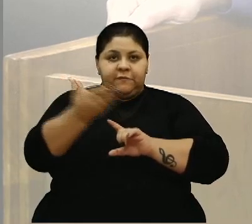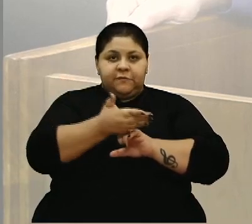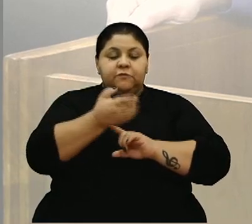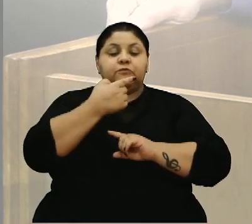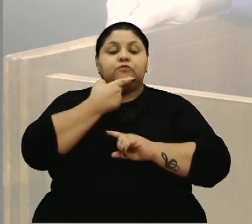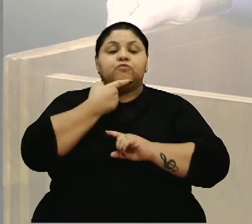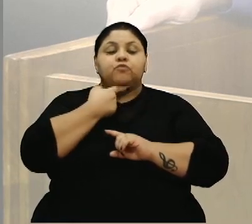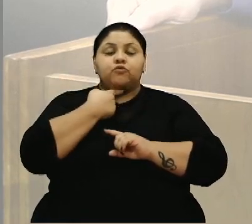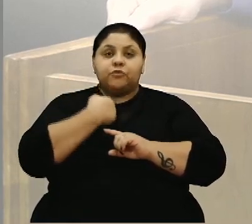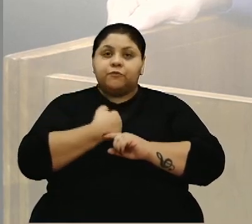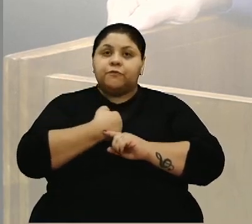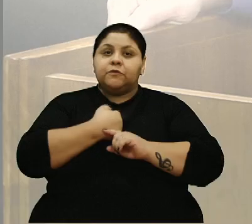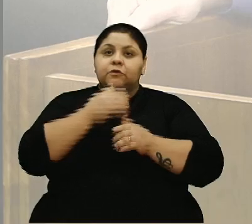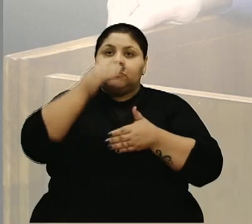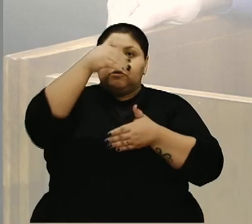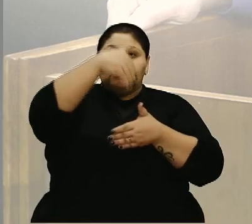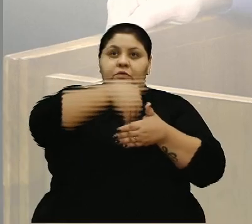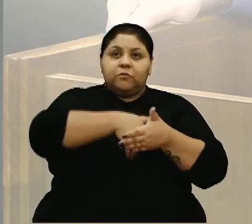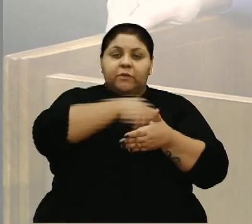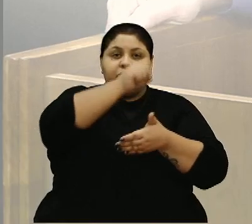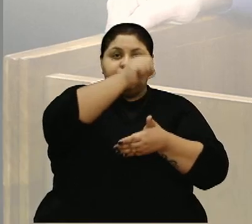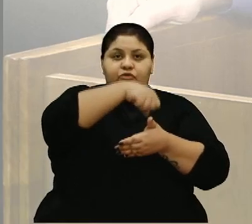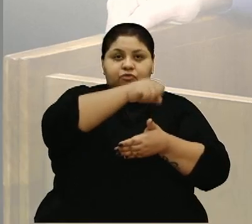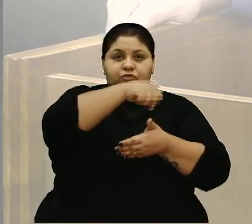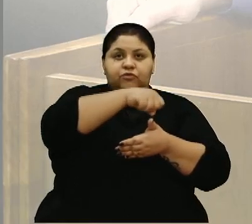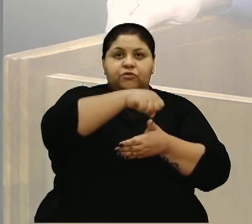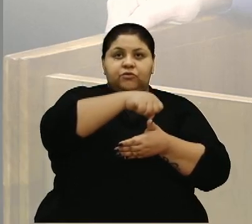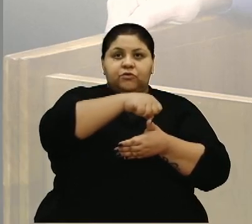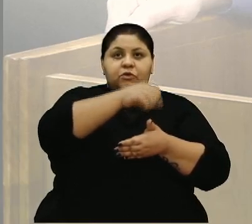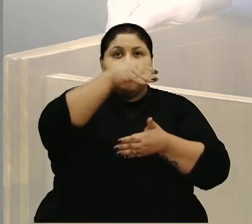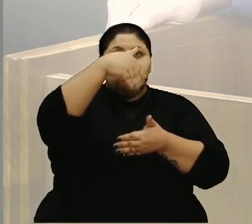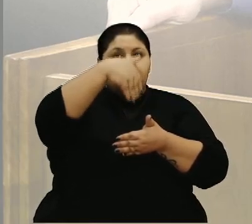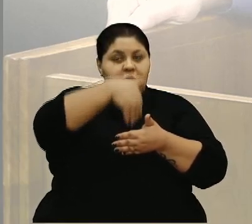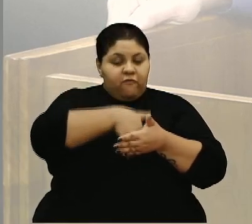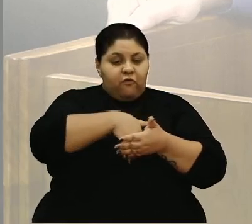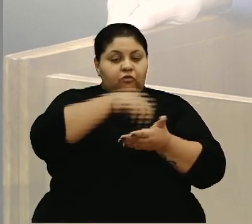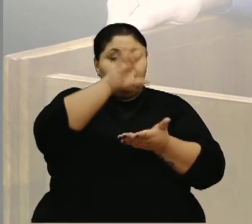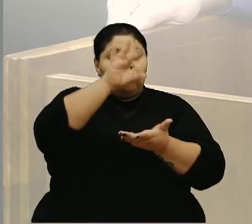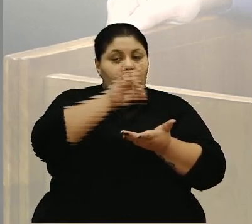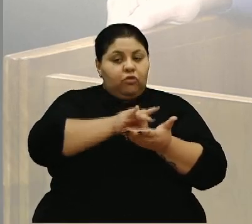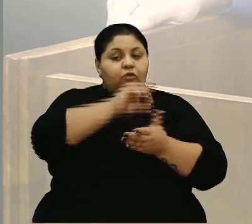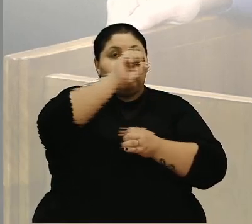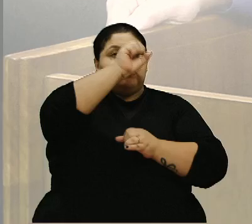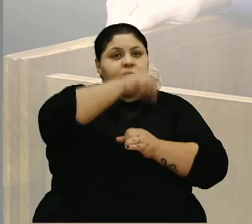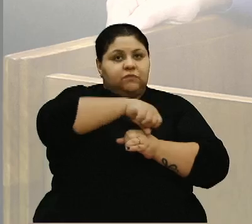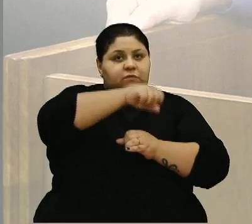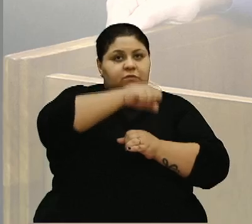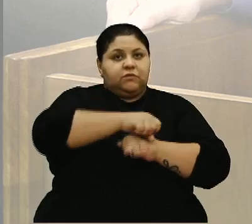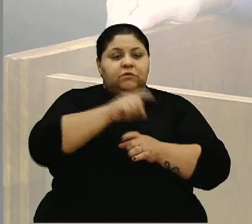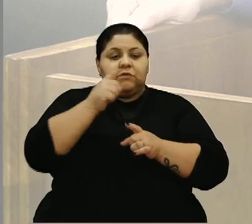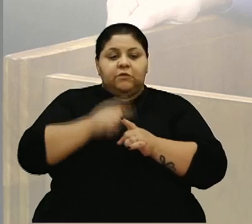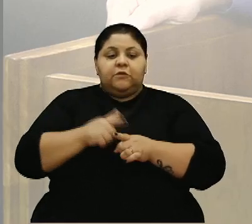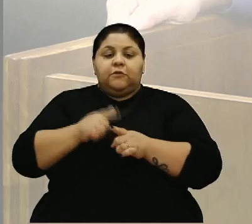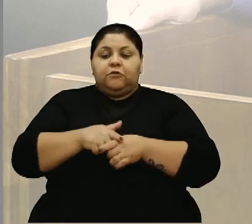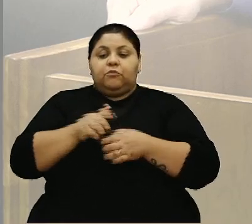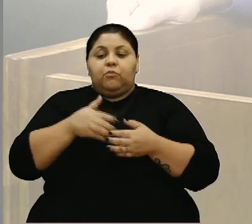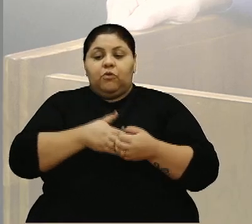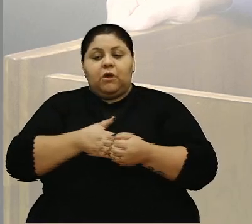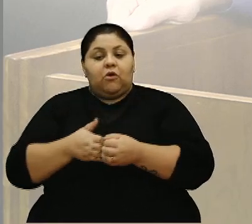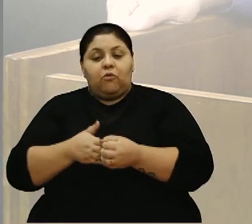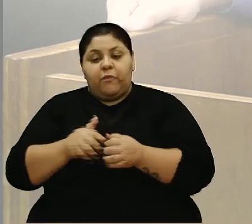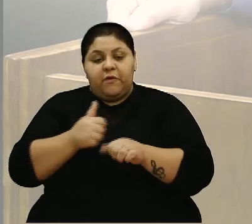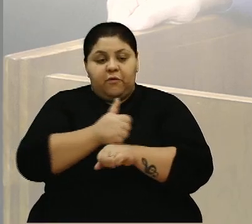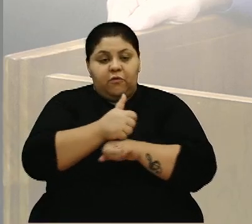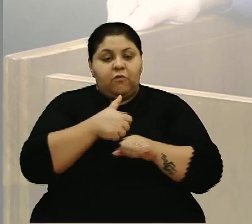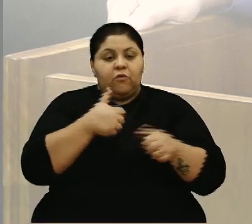gostaria muito de votar pelo sim. Meu voto quero deixar registrado que seria pelo sim, por acompanhar vocês, por